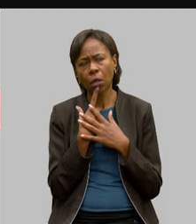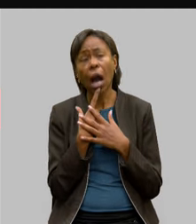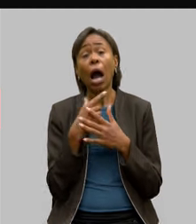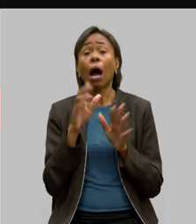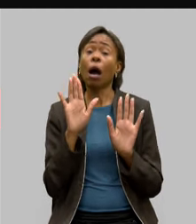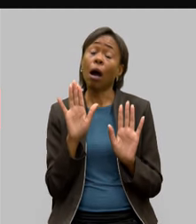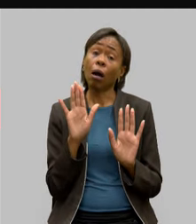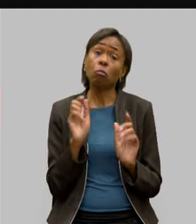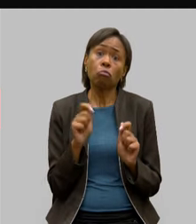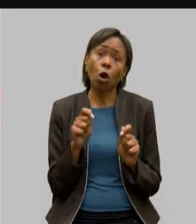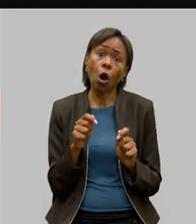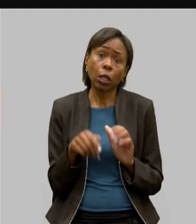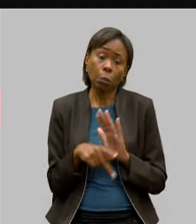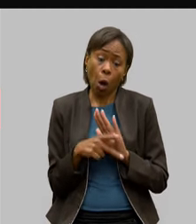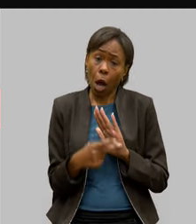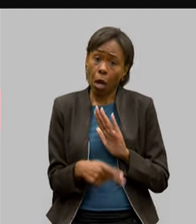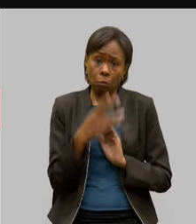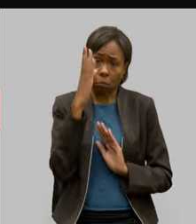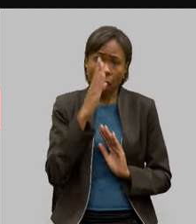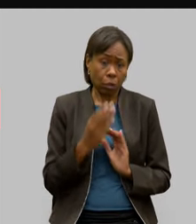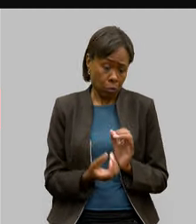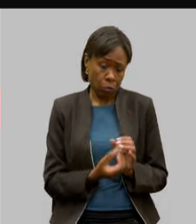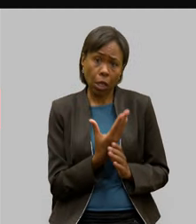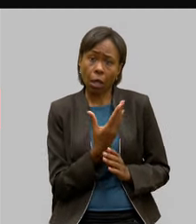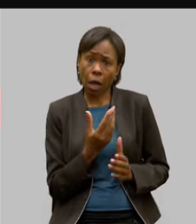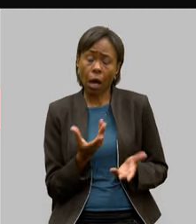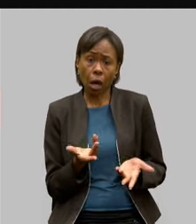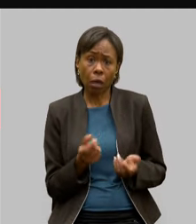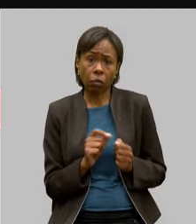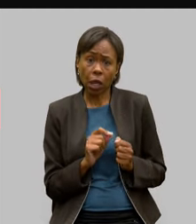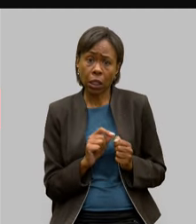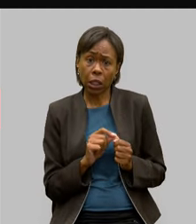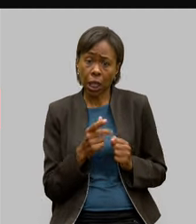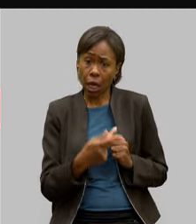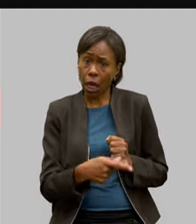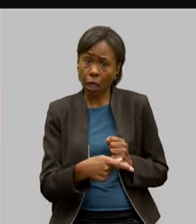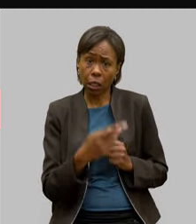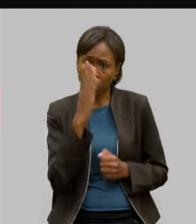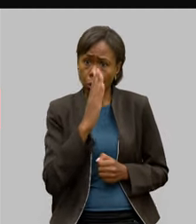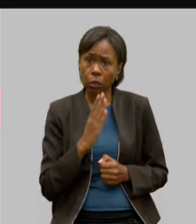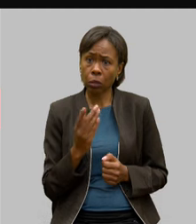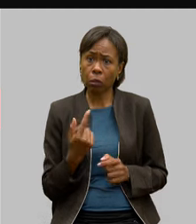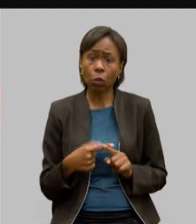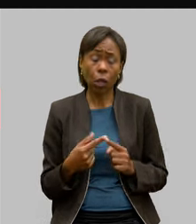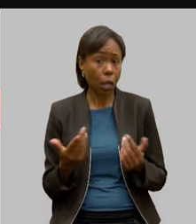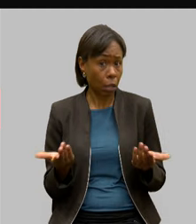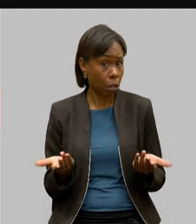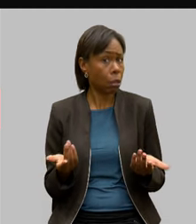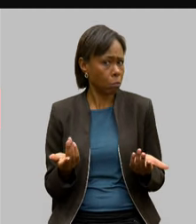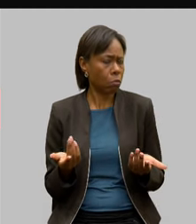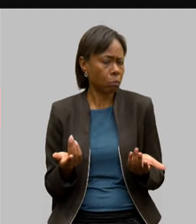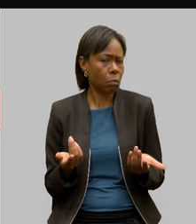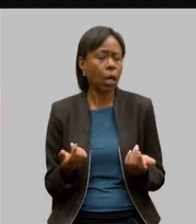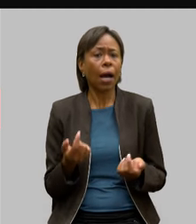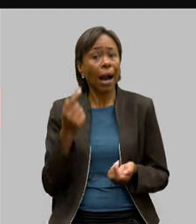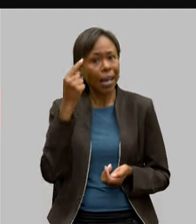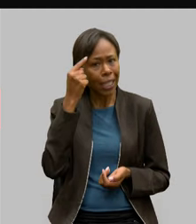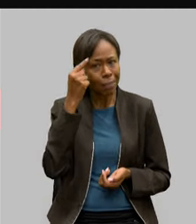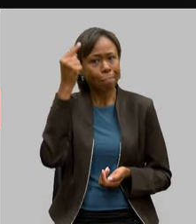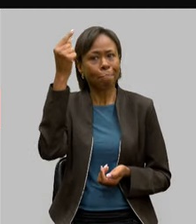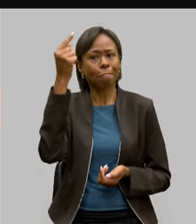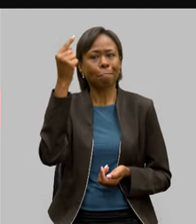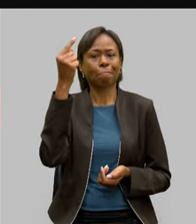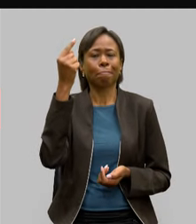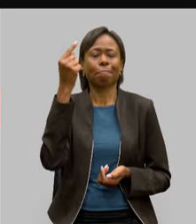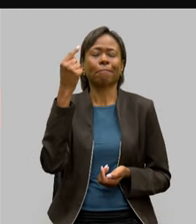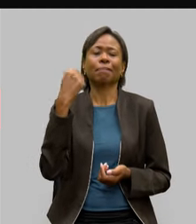gente não pode produzir aqui no Brasil né O que que a gente não pode fazer aqui no Brasil e aí com esse com essa ideia aí eu já